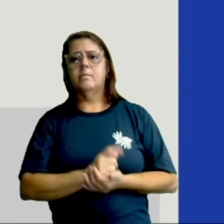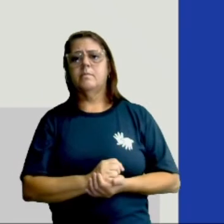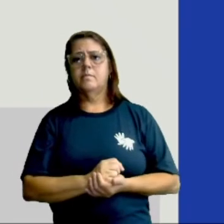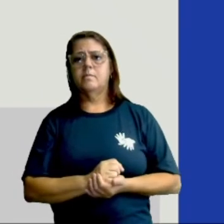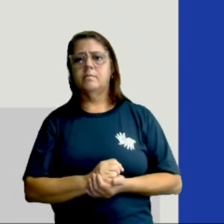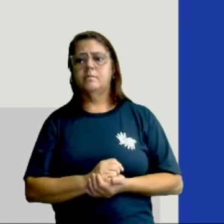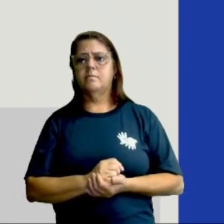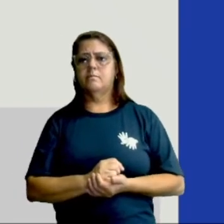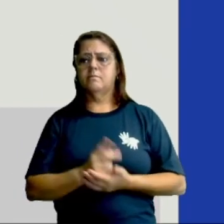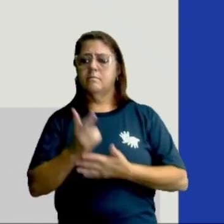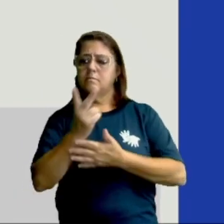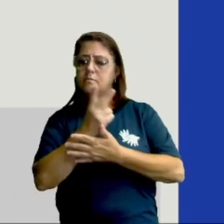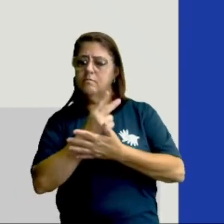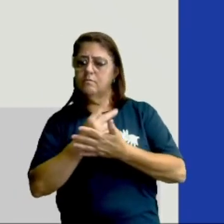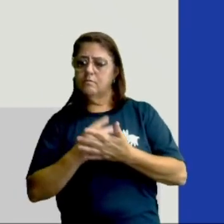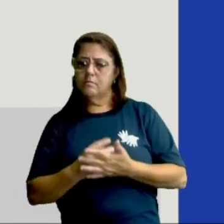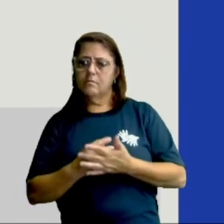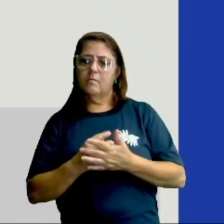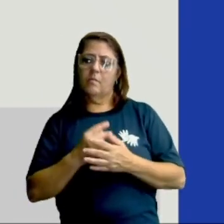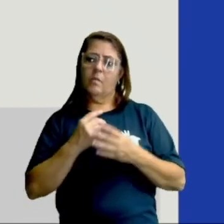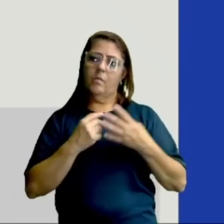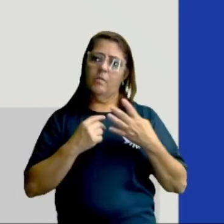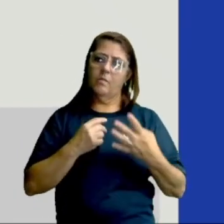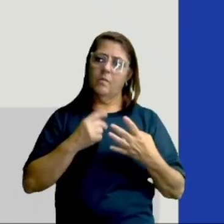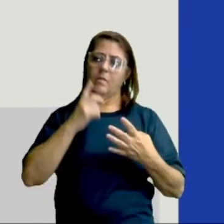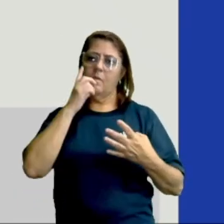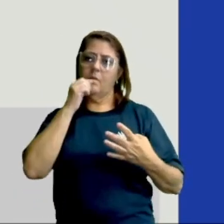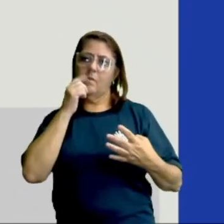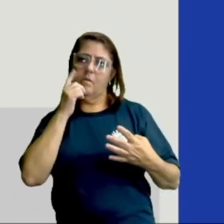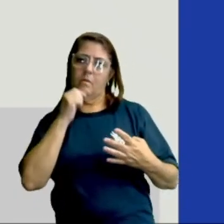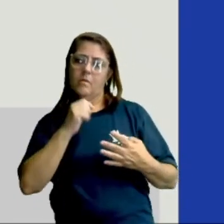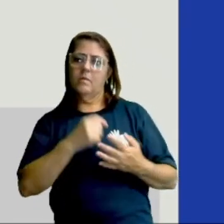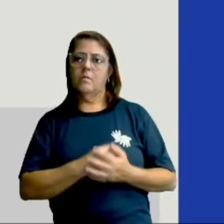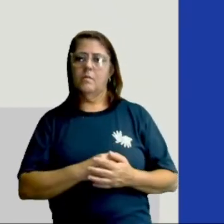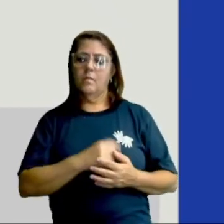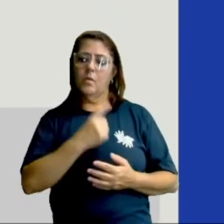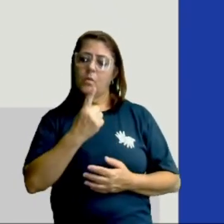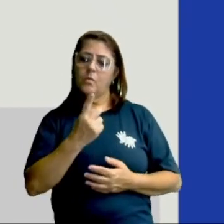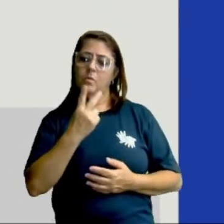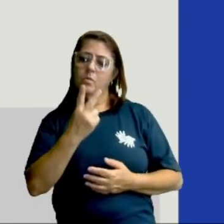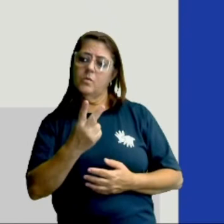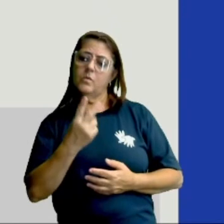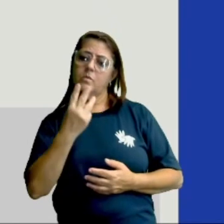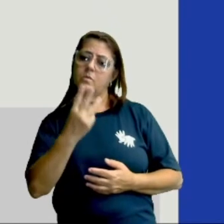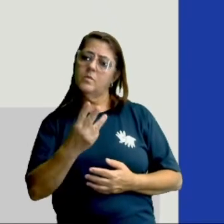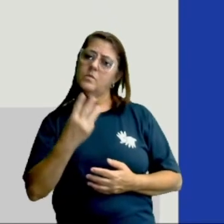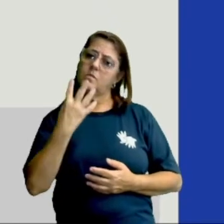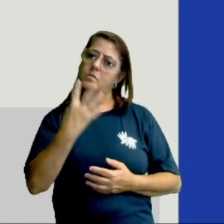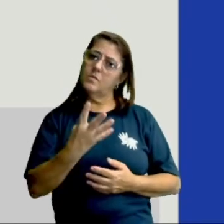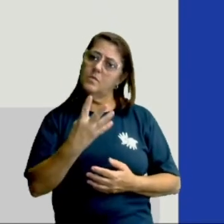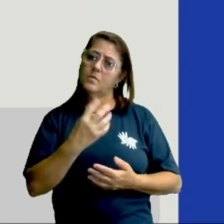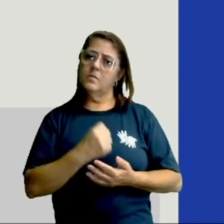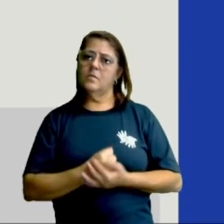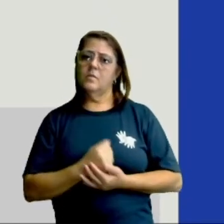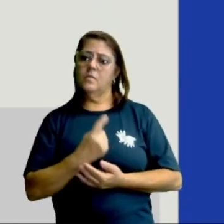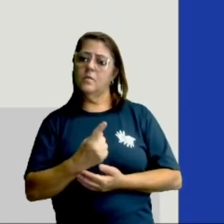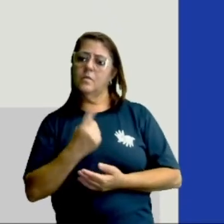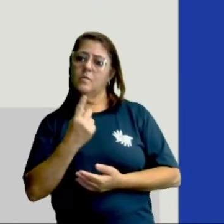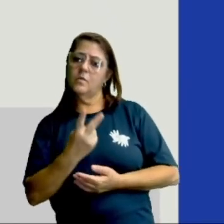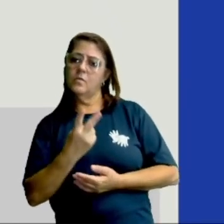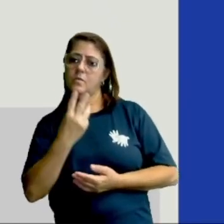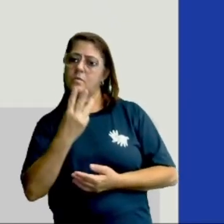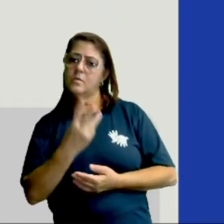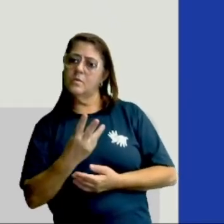aqui a gente vai desenhar 4 lápis, tá certo? Em cada caixa. Vamos lá? 1, 2, 3, 4.